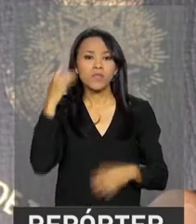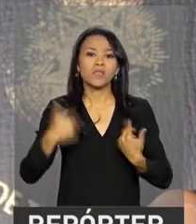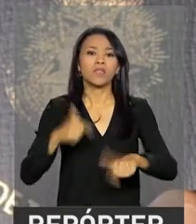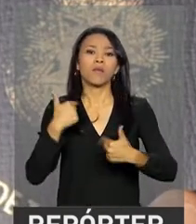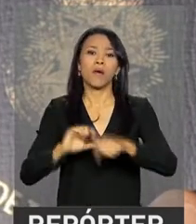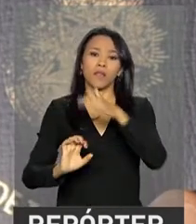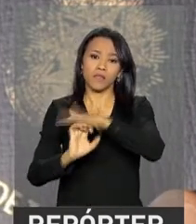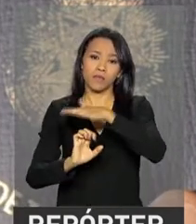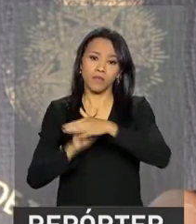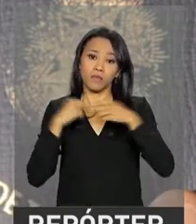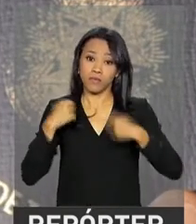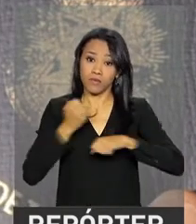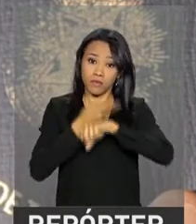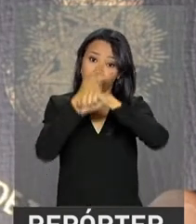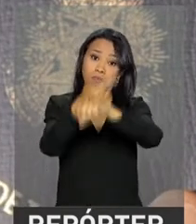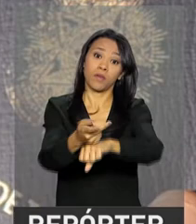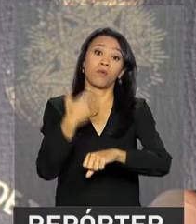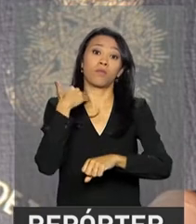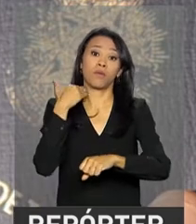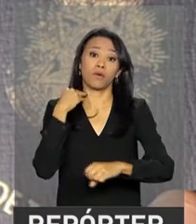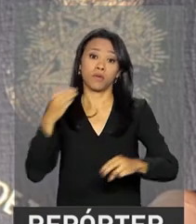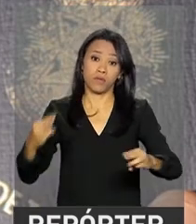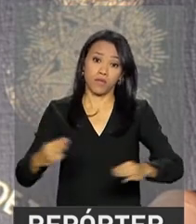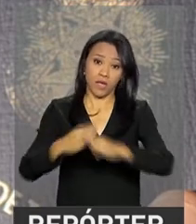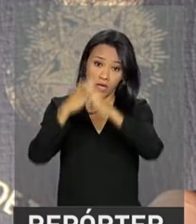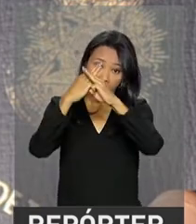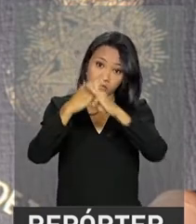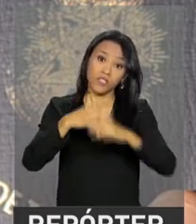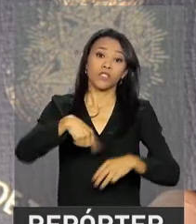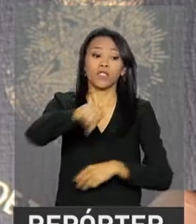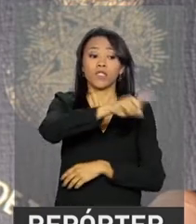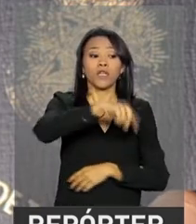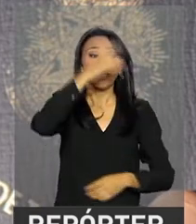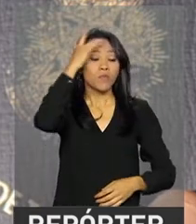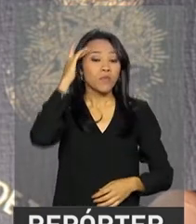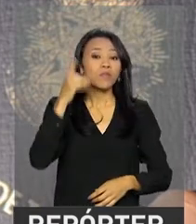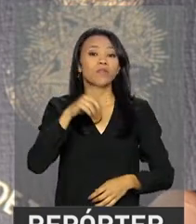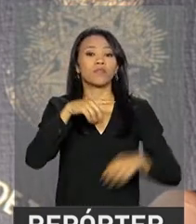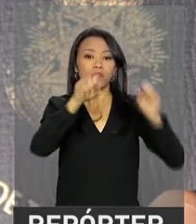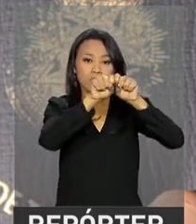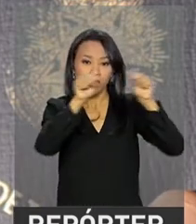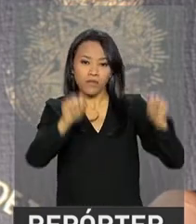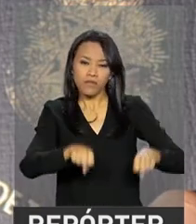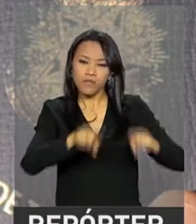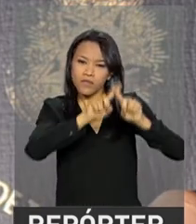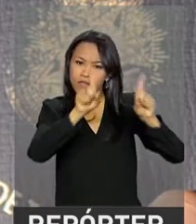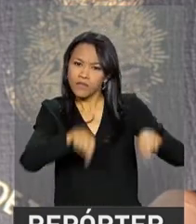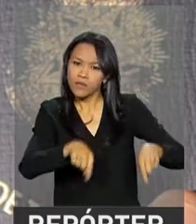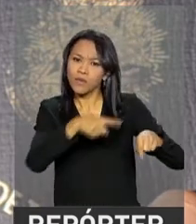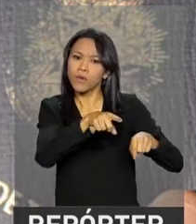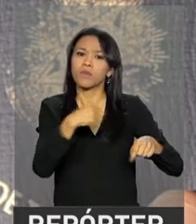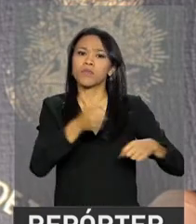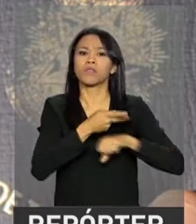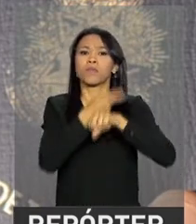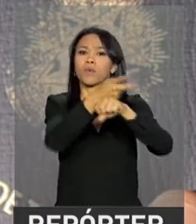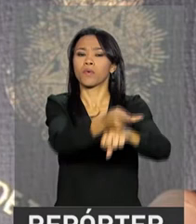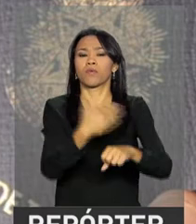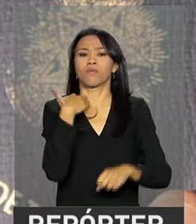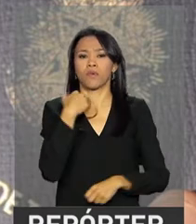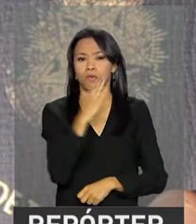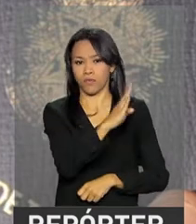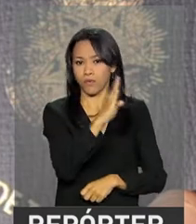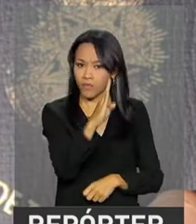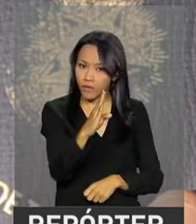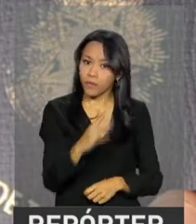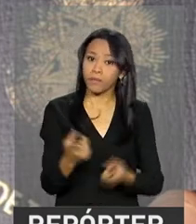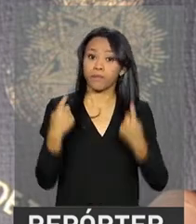procurar a caixa econômica federal e os servidores e empregados públicos devem recorrer ao banco do brasil no caso